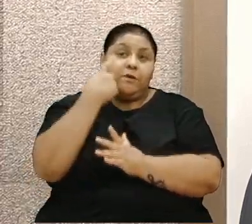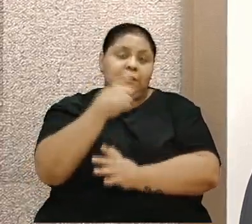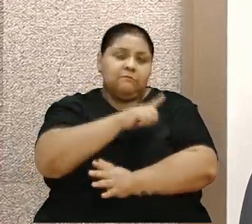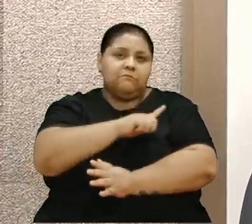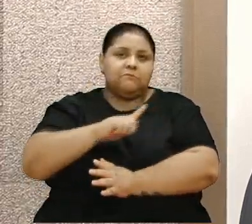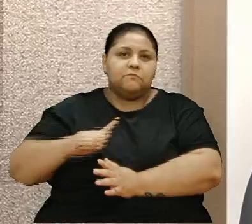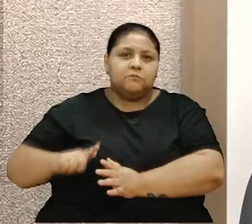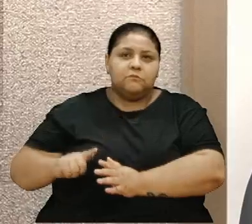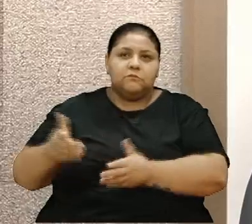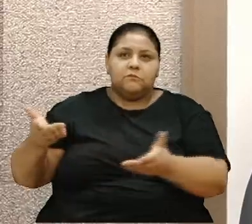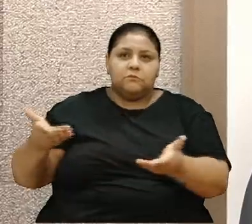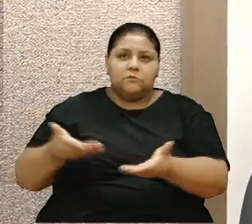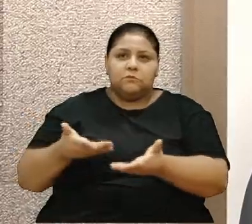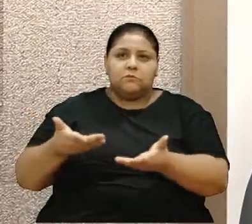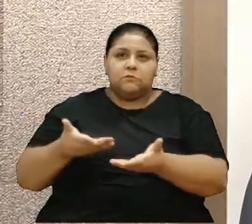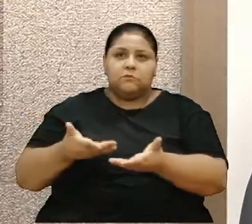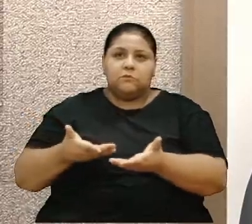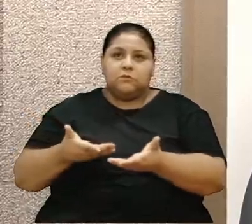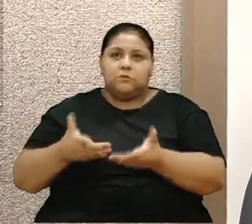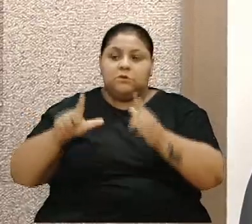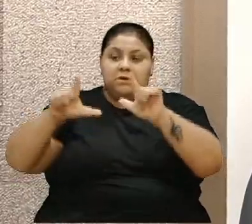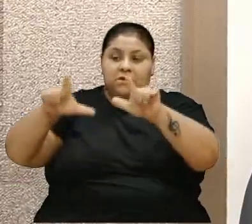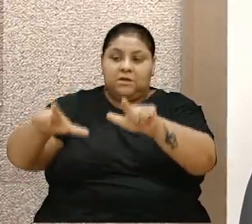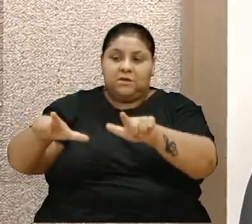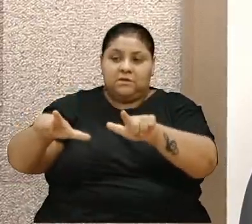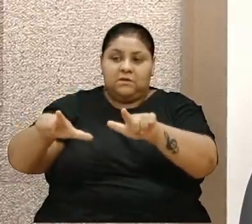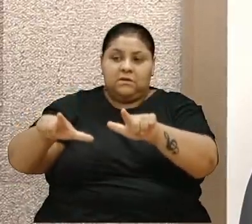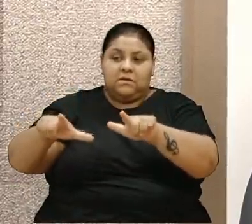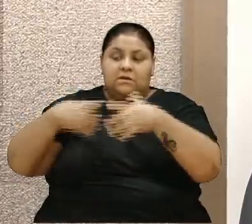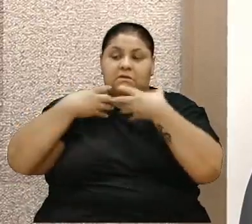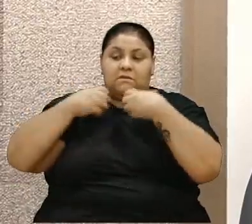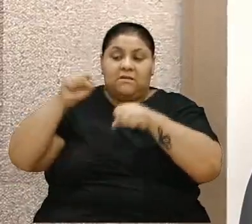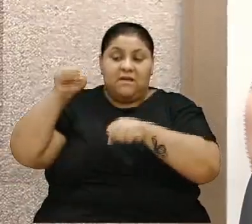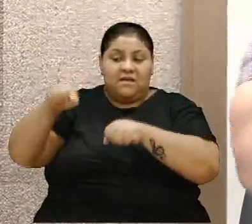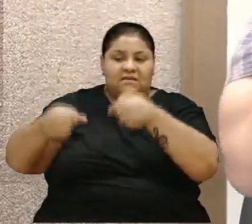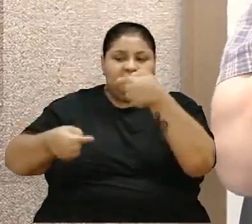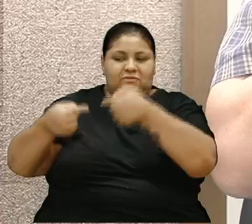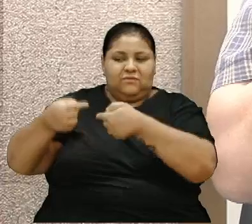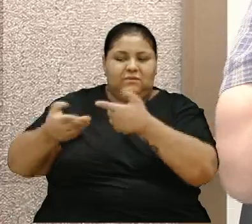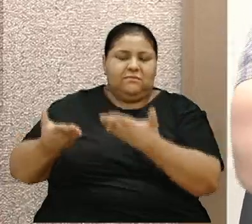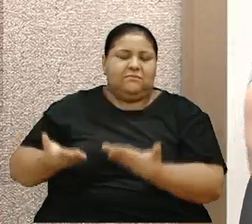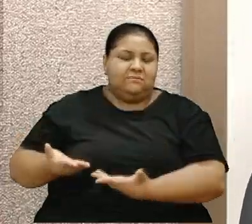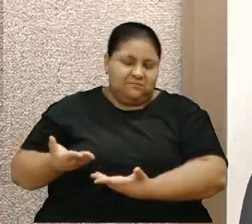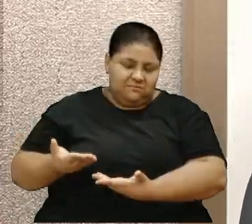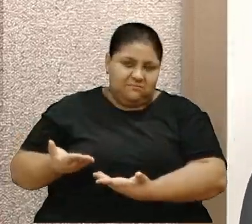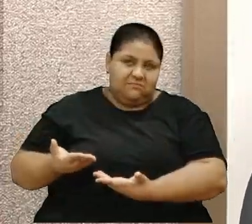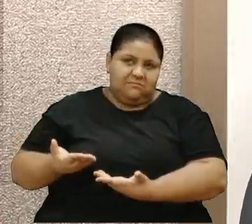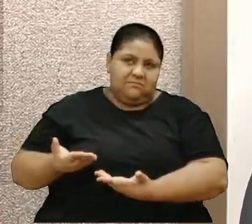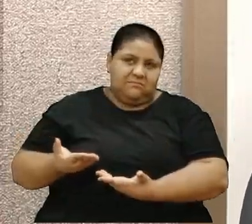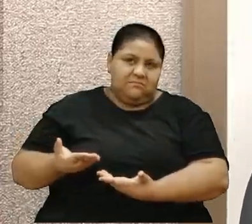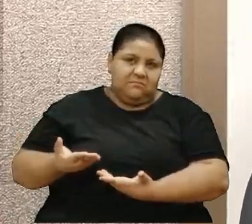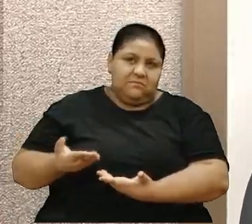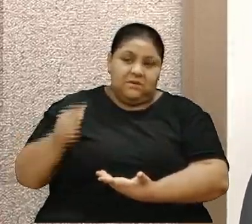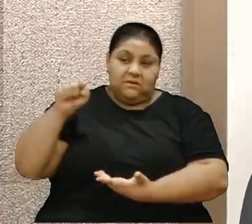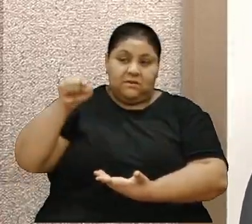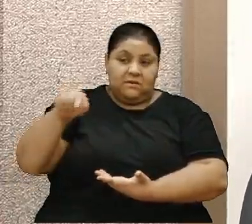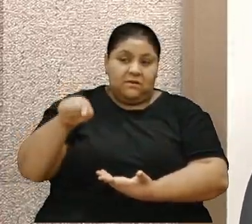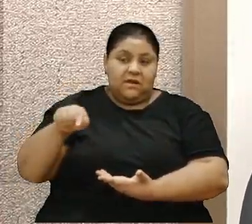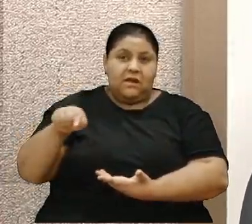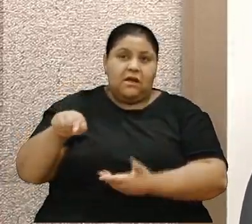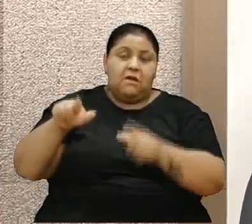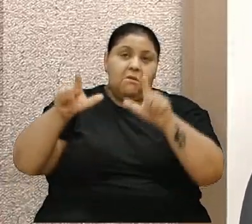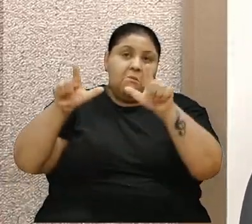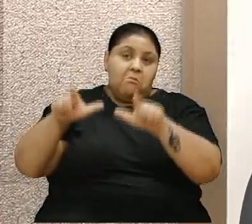de instalar a secretaria naquele espaço. É essa a discussão que está colocada. E, de fato, aquele espaço é um espaço